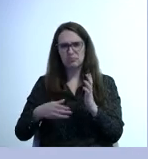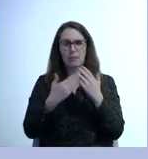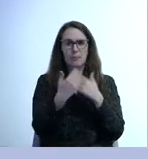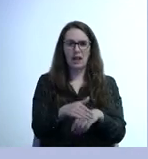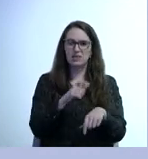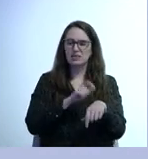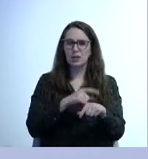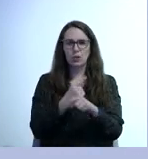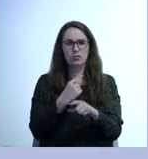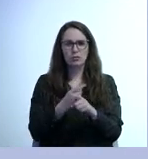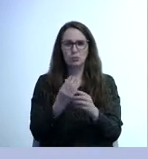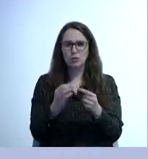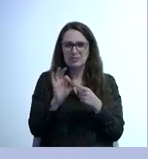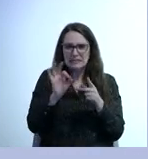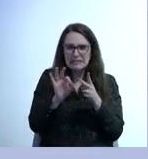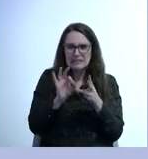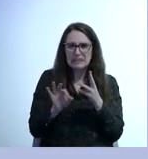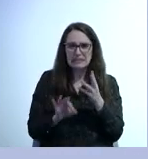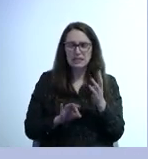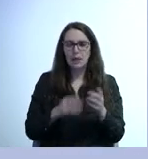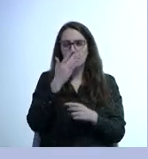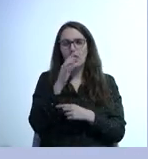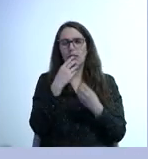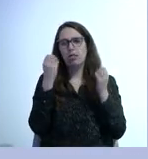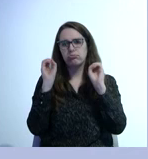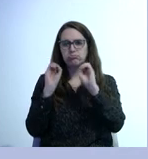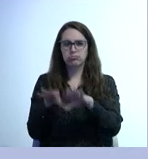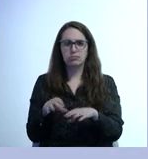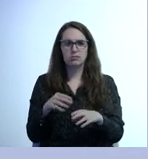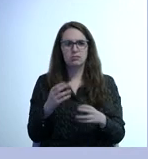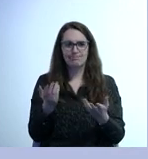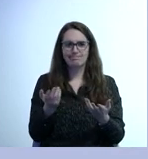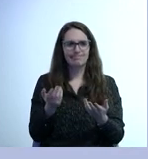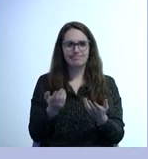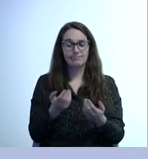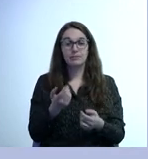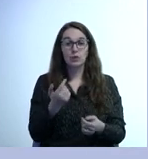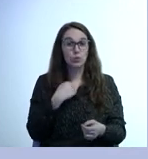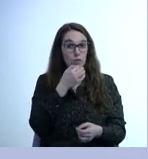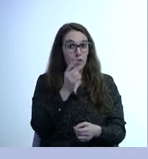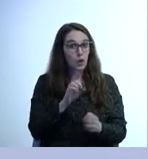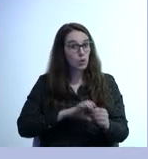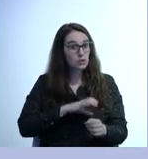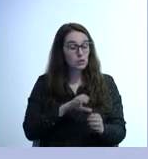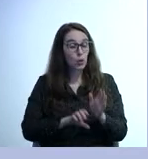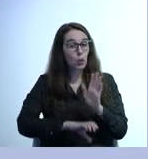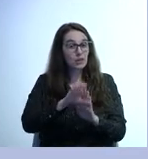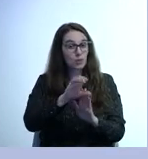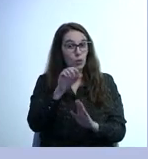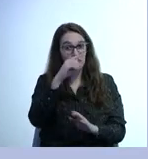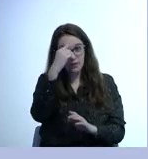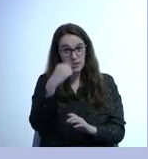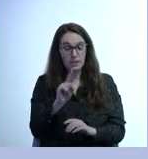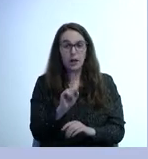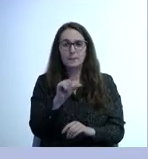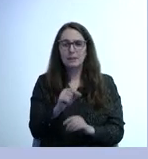tudo acaba por passar por tantos crivos que esta banalização é óbvia, não é? Já não só falando das condições difíceis, mas a própria condição do